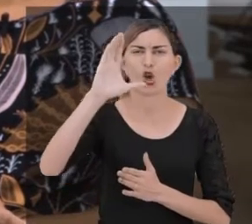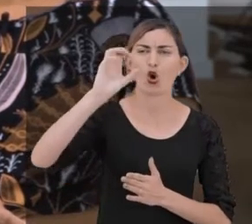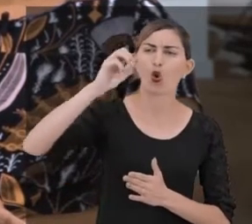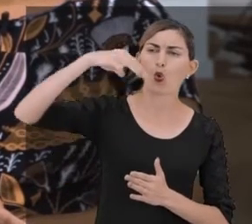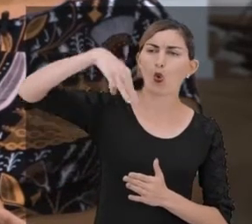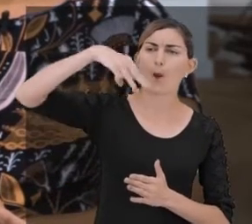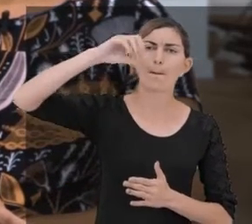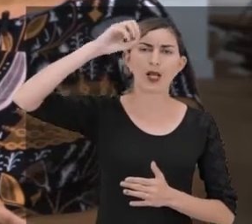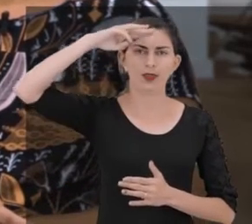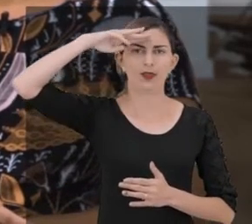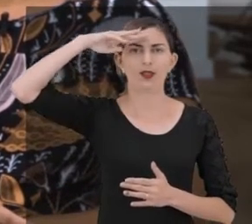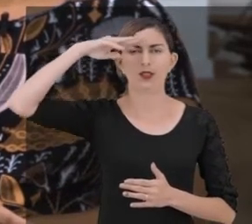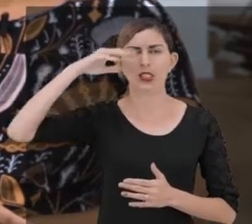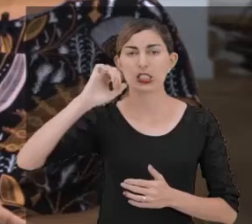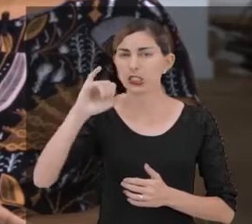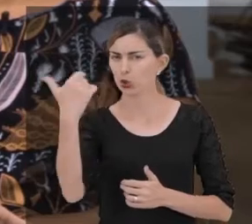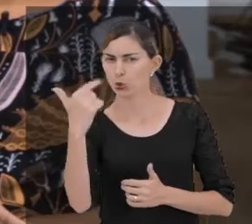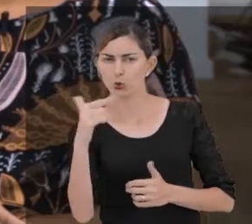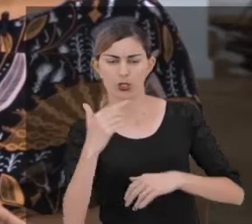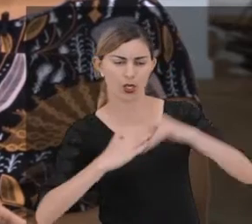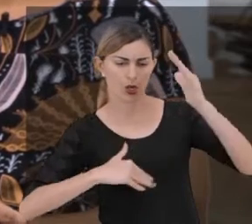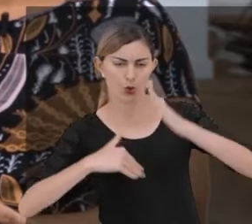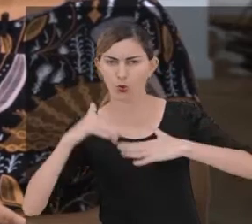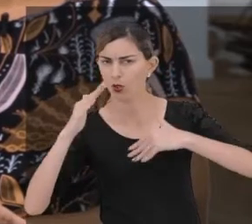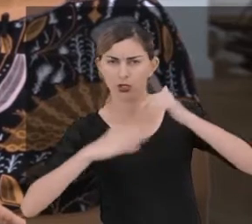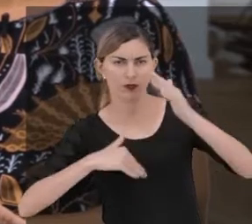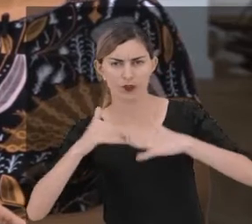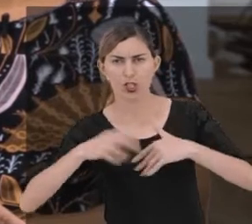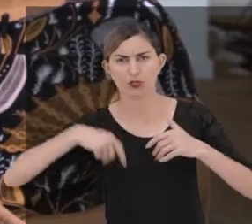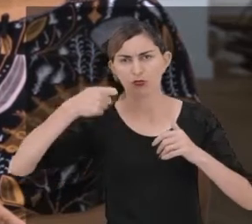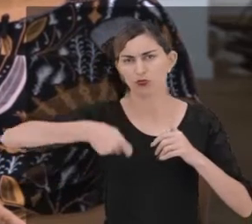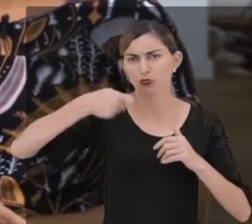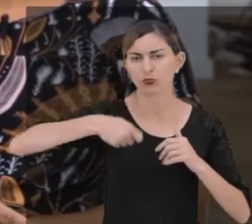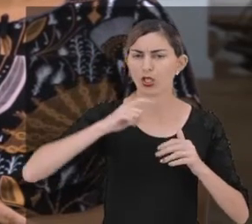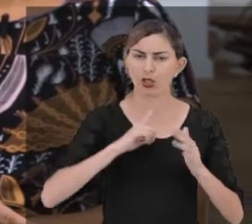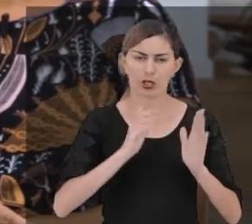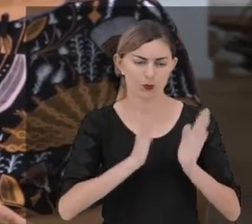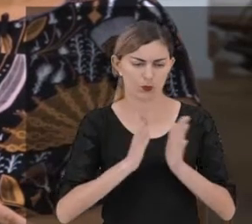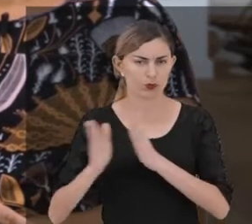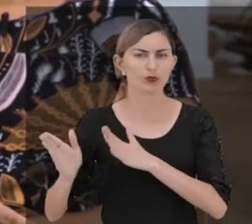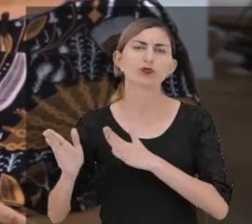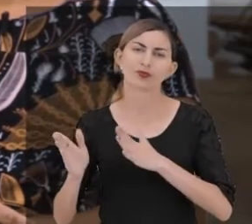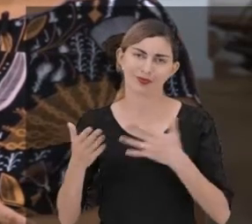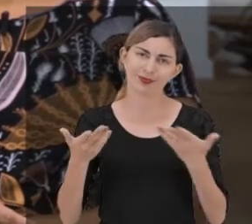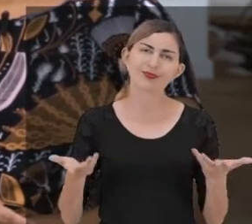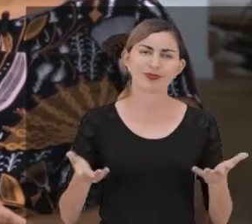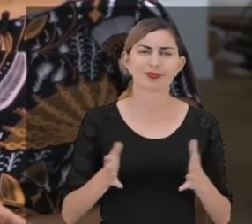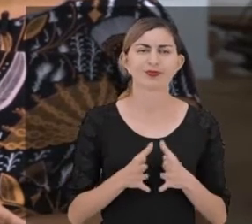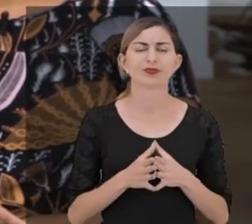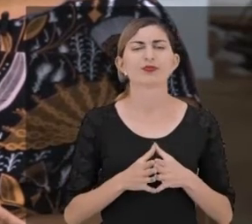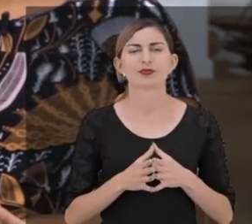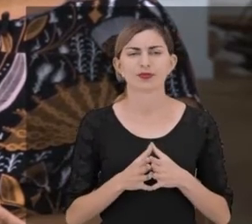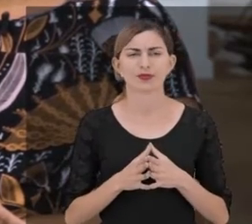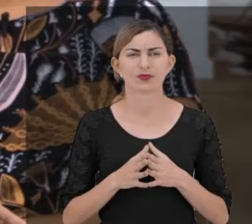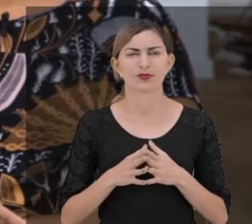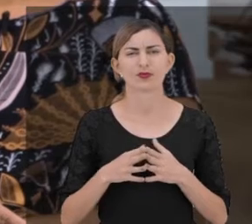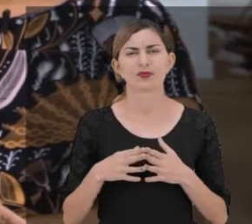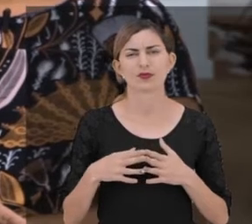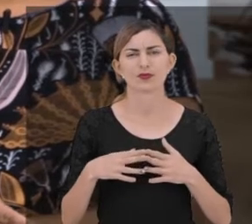comandante se ele não tiver a qualificação. Existe todo o encarreiramento. Essa é a diferença